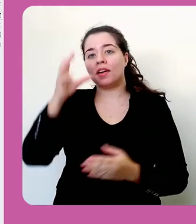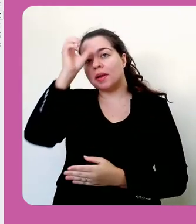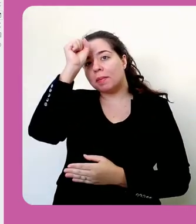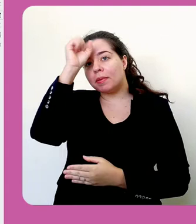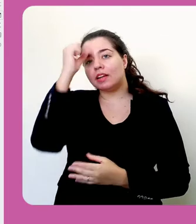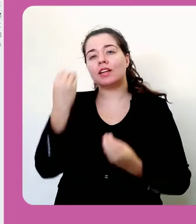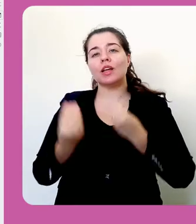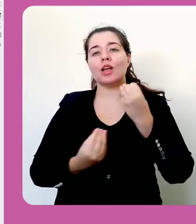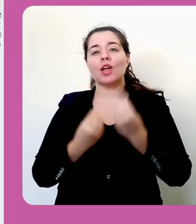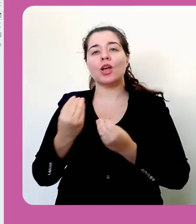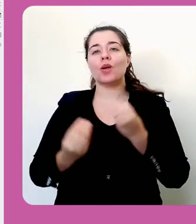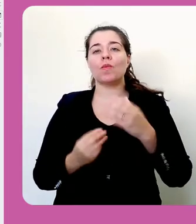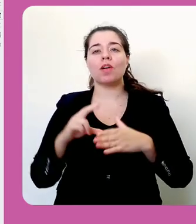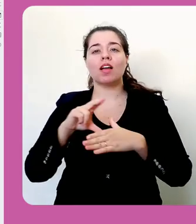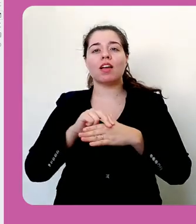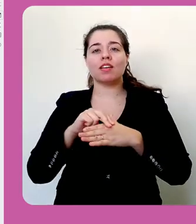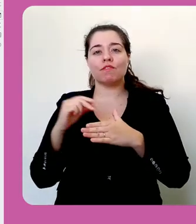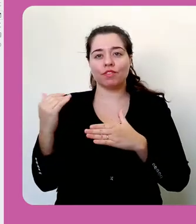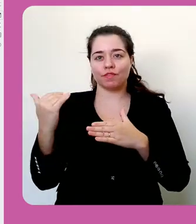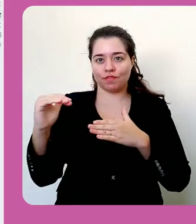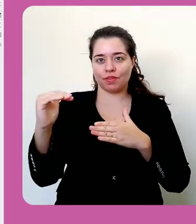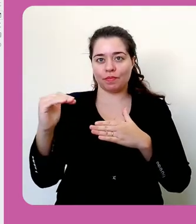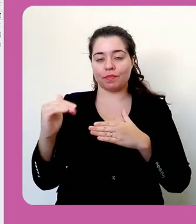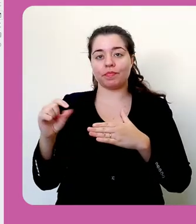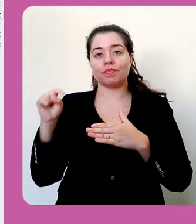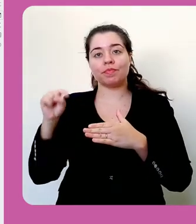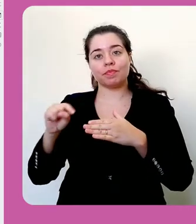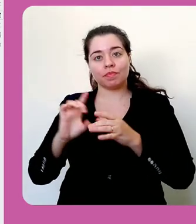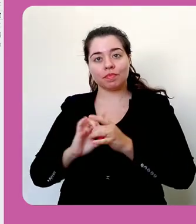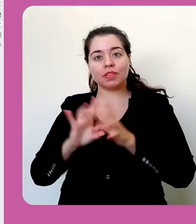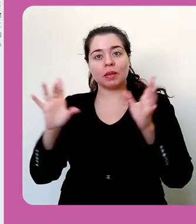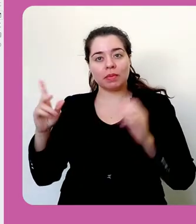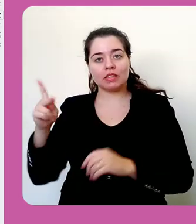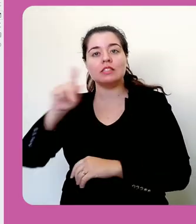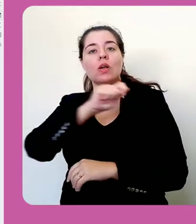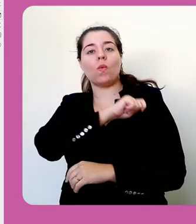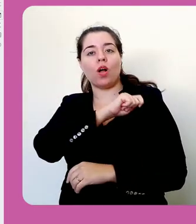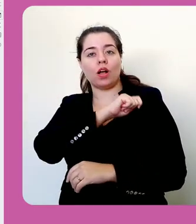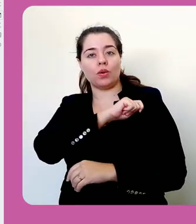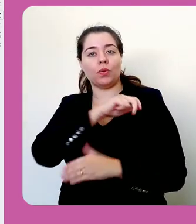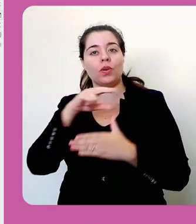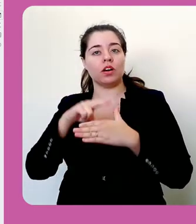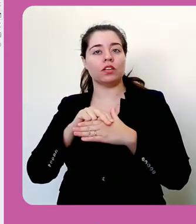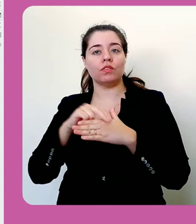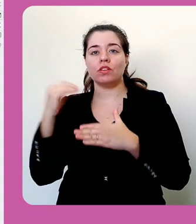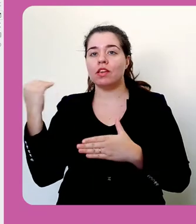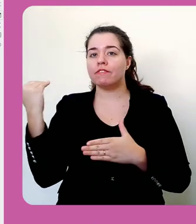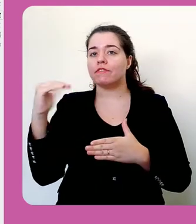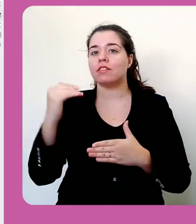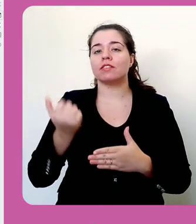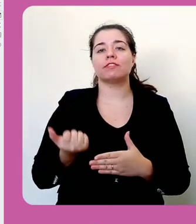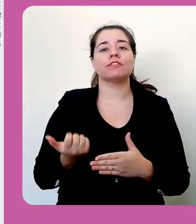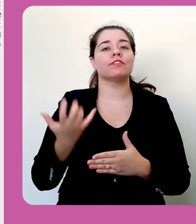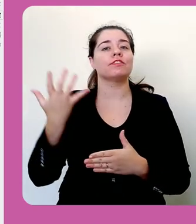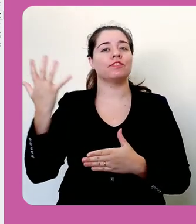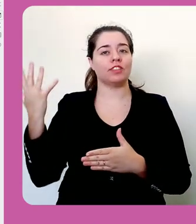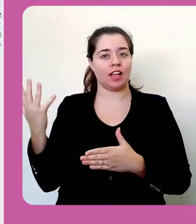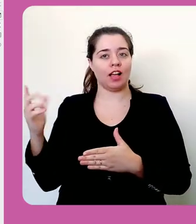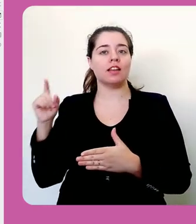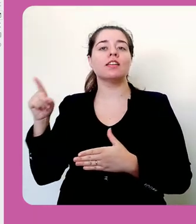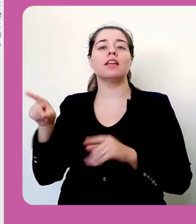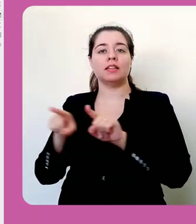esse tipo de arquivo. Isso é muito utilizado se você quiser acompanhar, por exemplo, a finalização de um TCC,